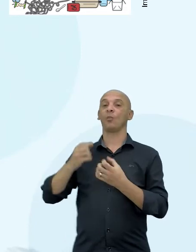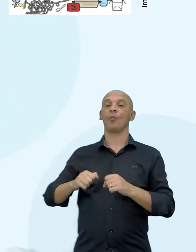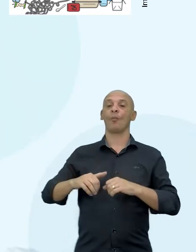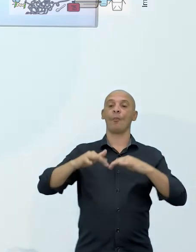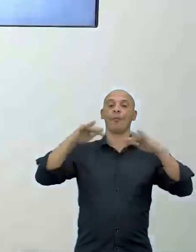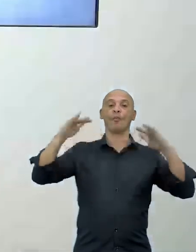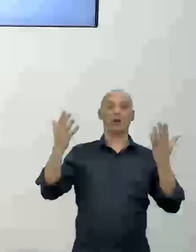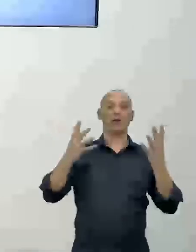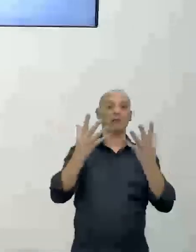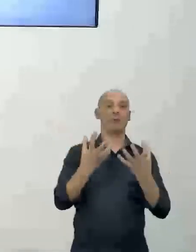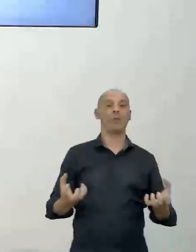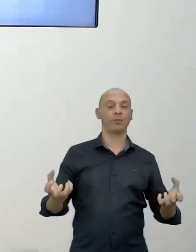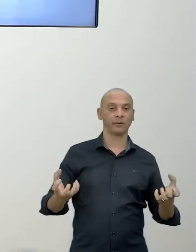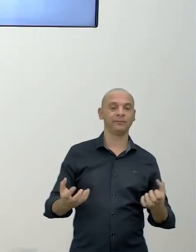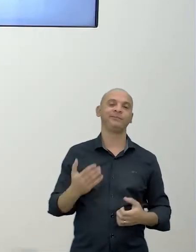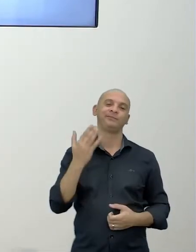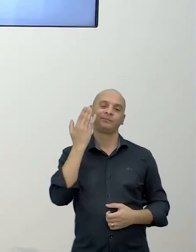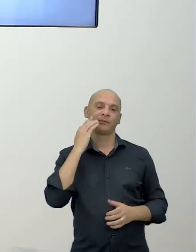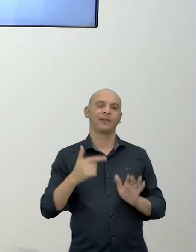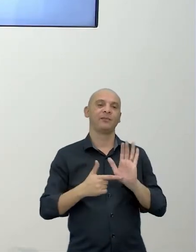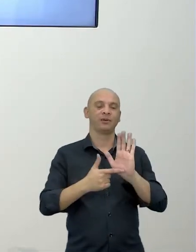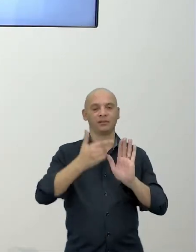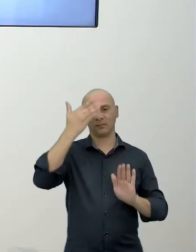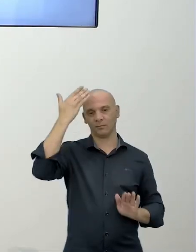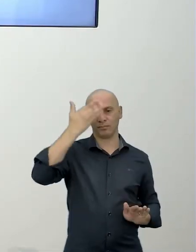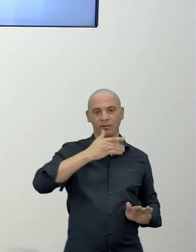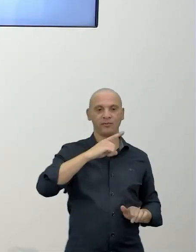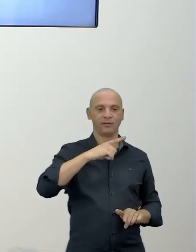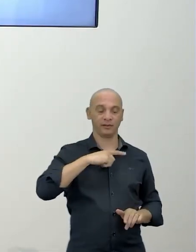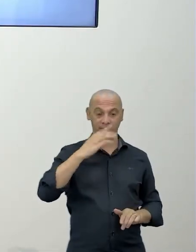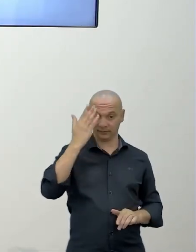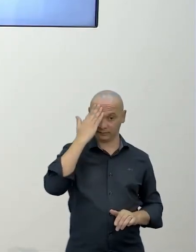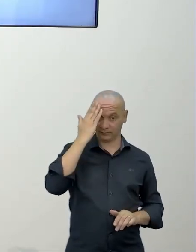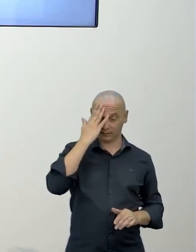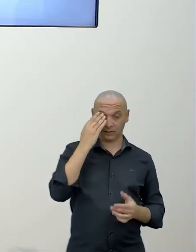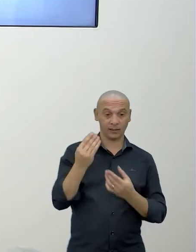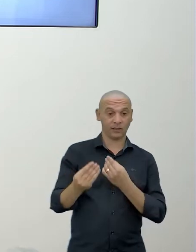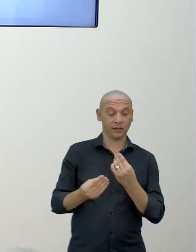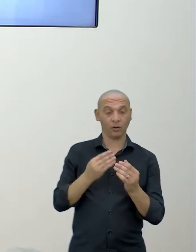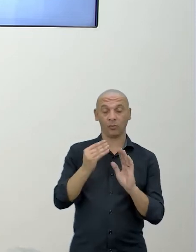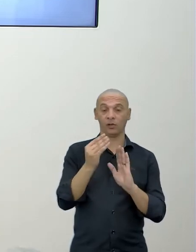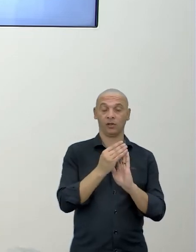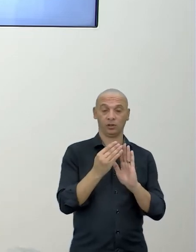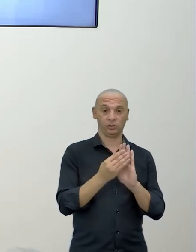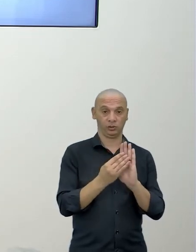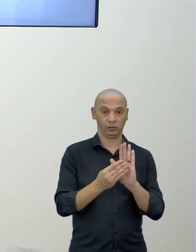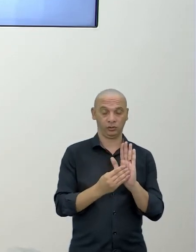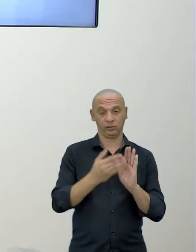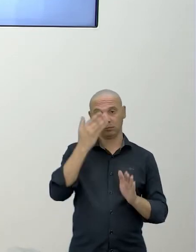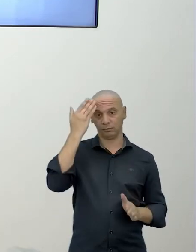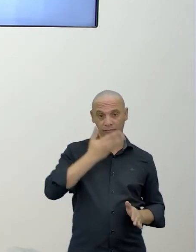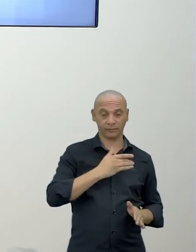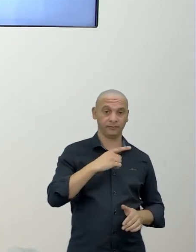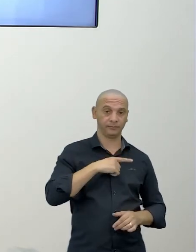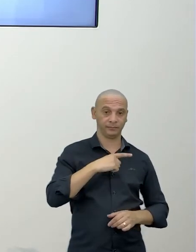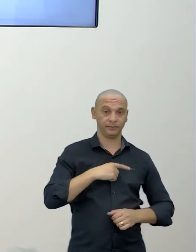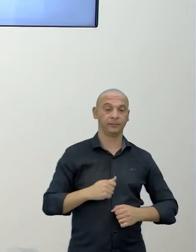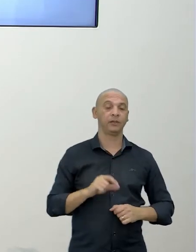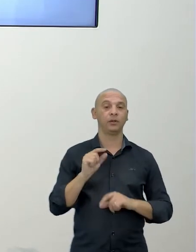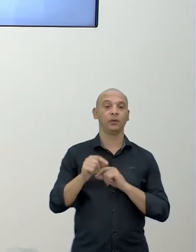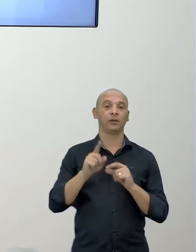porque aqui tem uma foto dele, super cheio, há 10 anos atrás. E agora não tem mais. Então, é nesse elemento que a